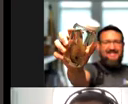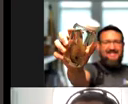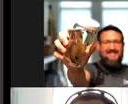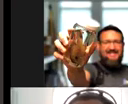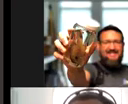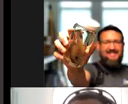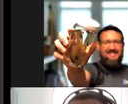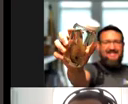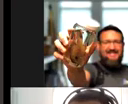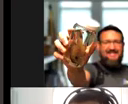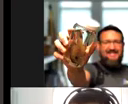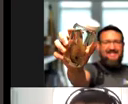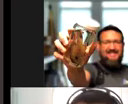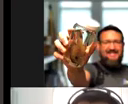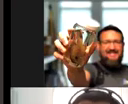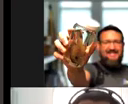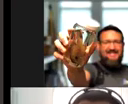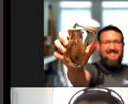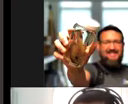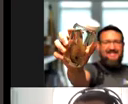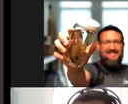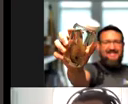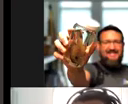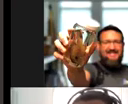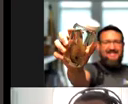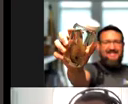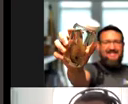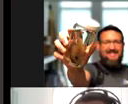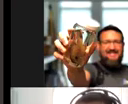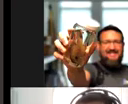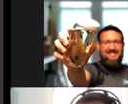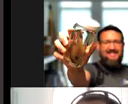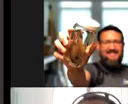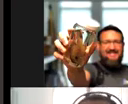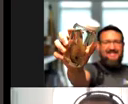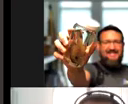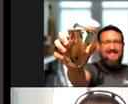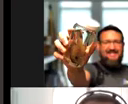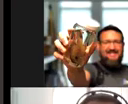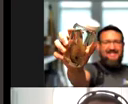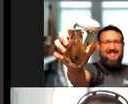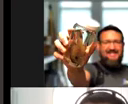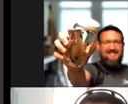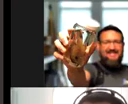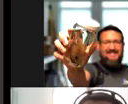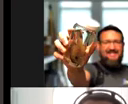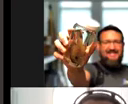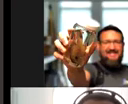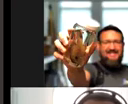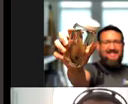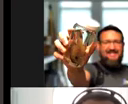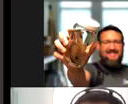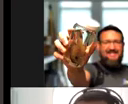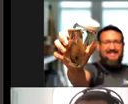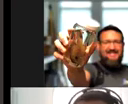mais confortável com essa incerteza para aplicar esses modelos, porque eles são muito úteis, né? A gente viu que o ICMBio está usando